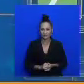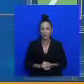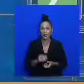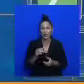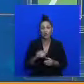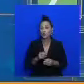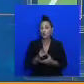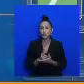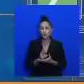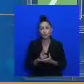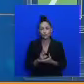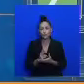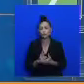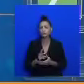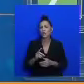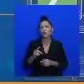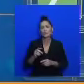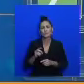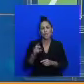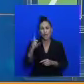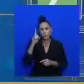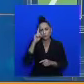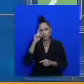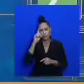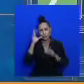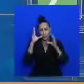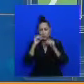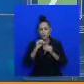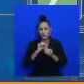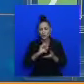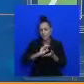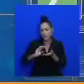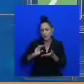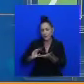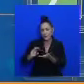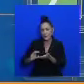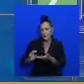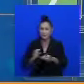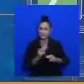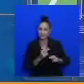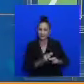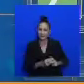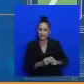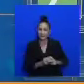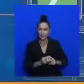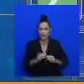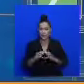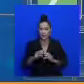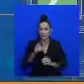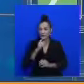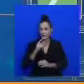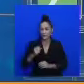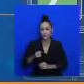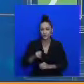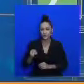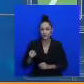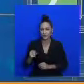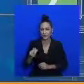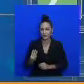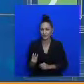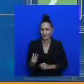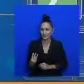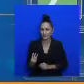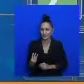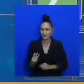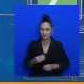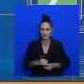Todas as noites, milhões em prêmios para você nas Loterias Caixa. Bola verde, número 83. Verde,